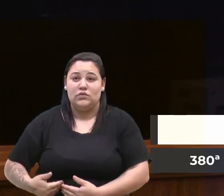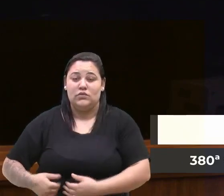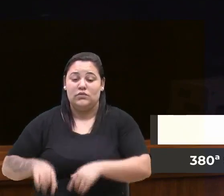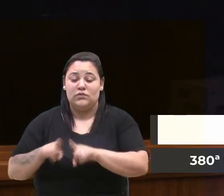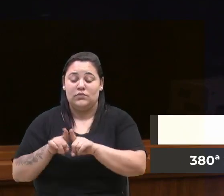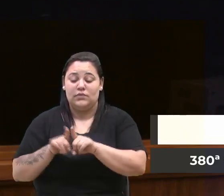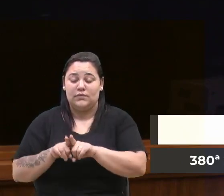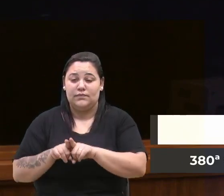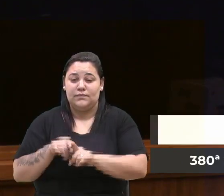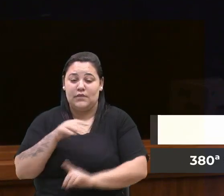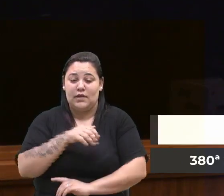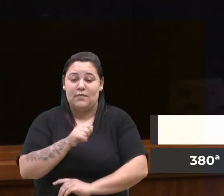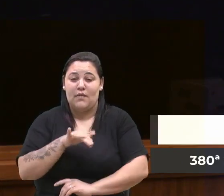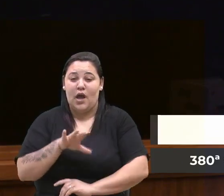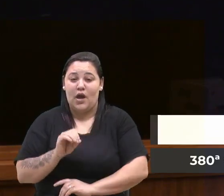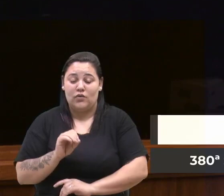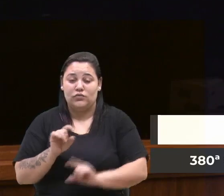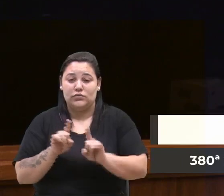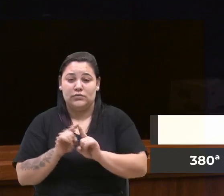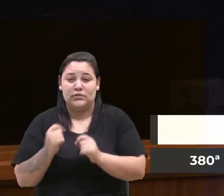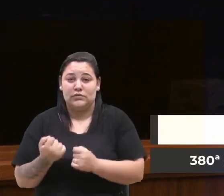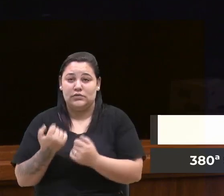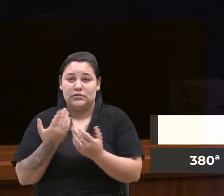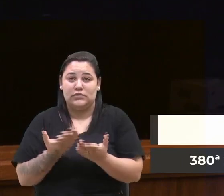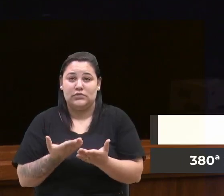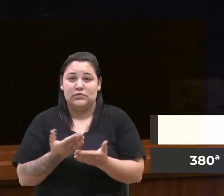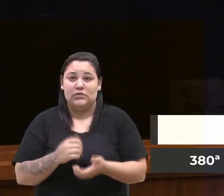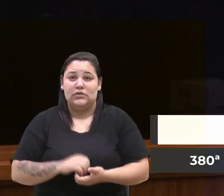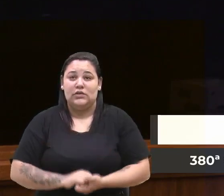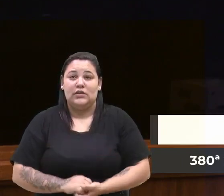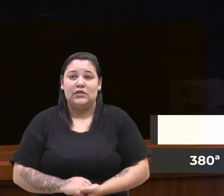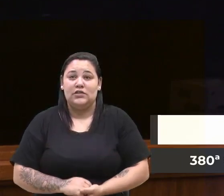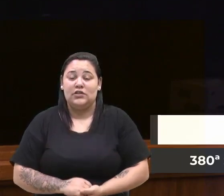E nós entregamos